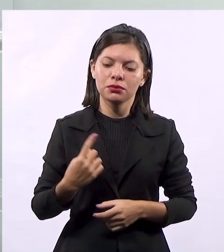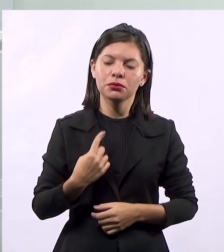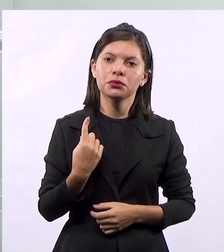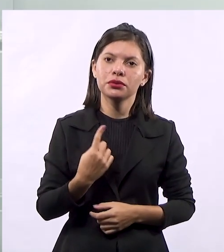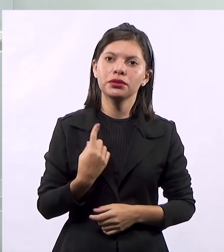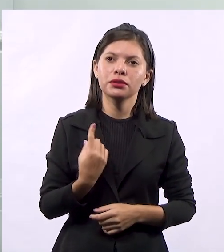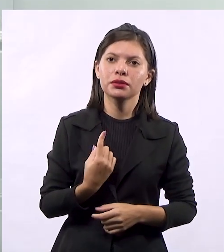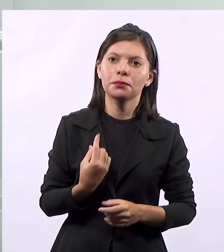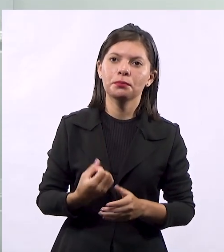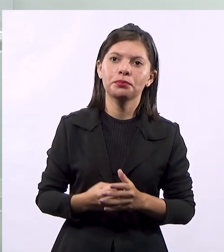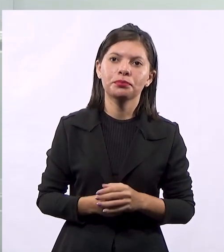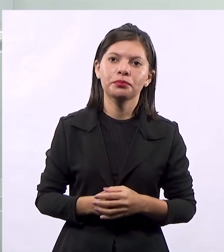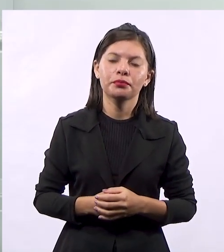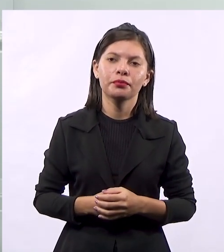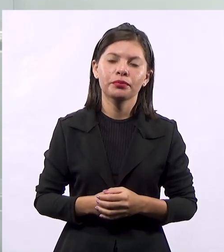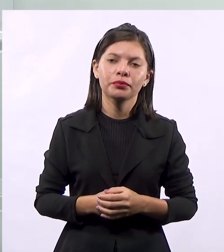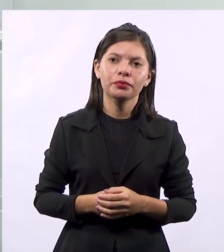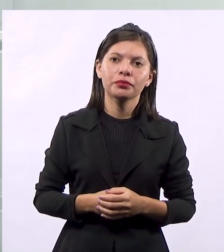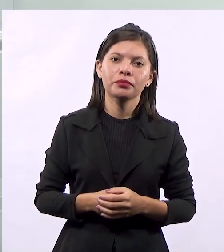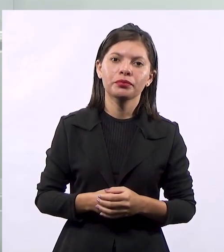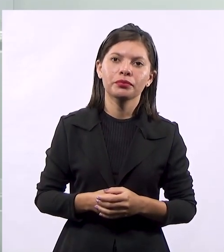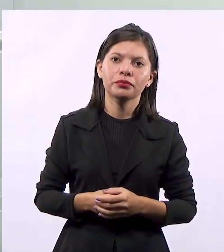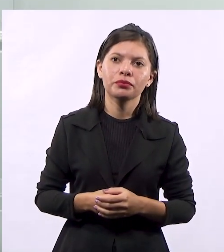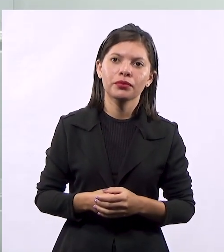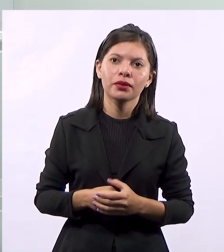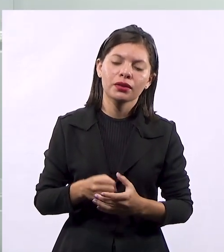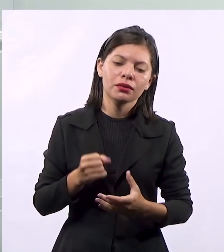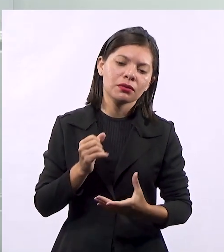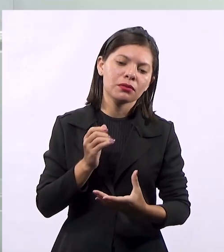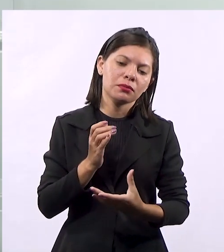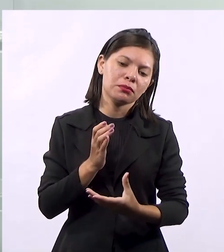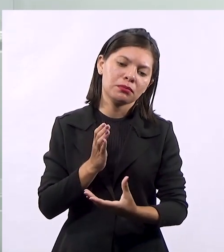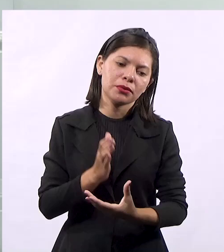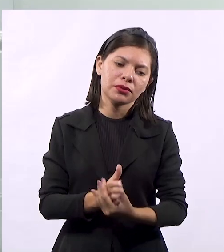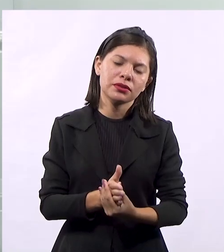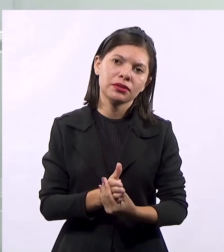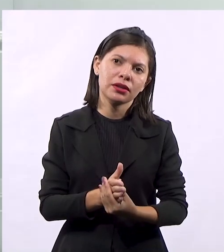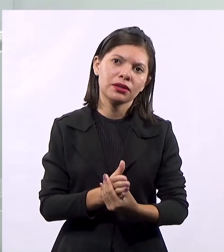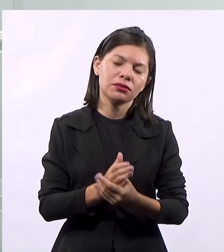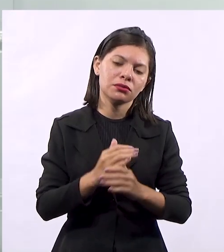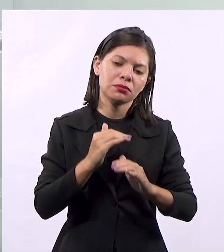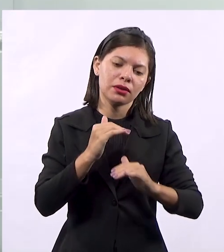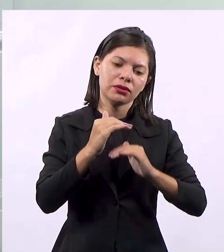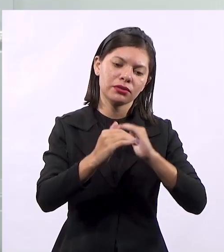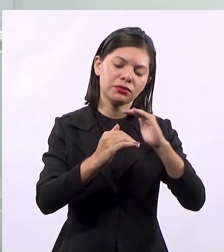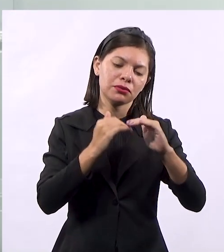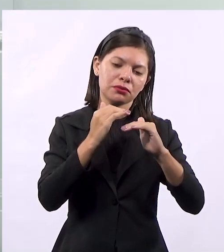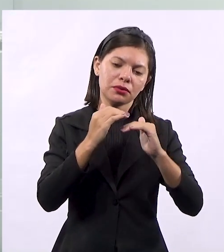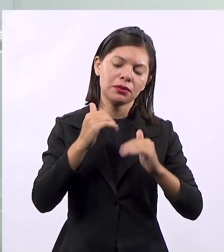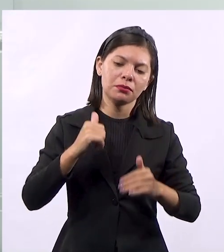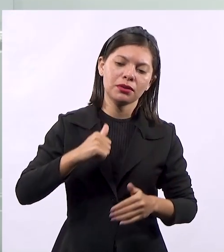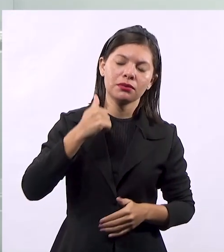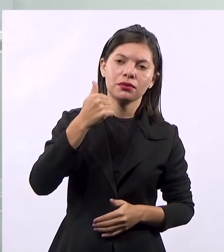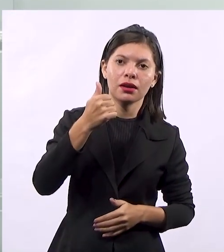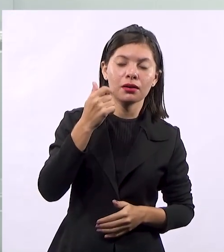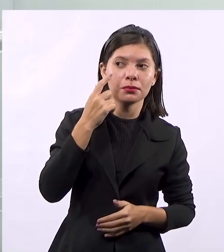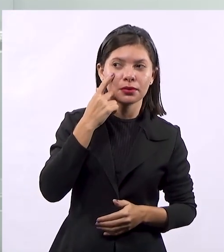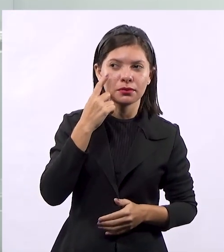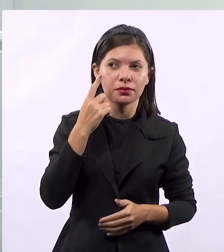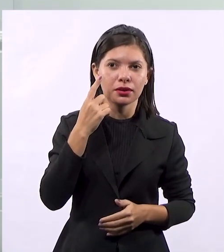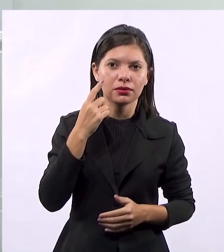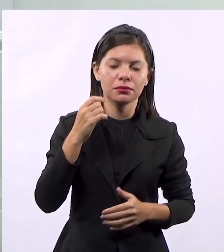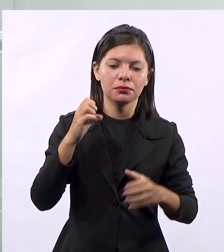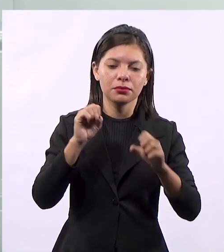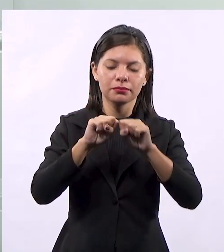educação deve se basear no desenvolvimento dessa pessoa. Então, cada pessoa, enquanto ser único e distinto, tem um processo